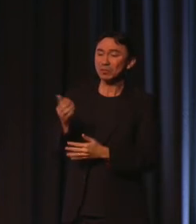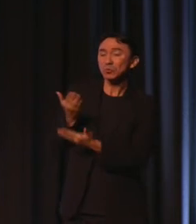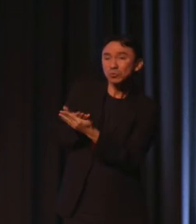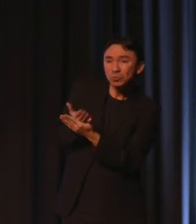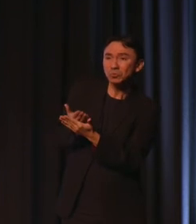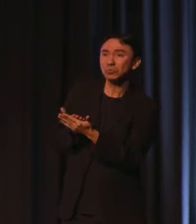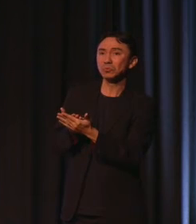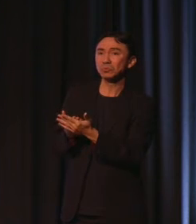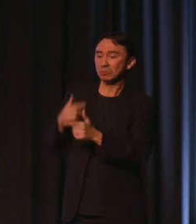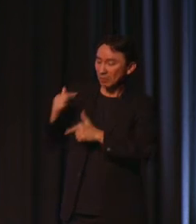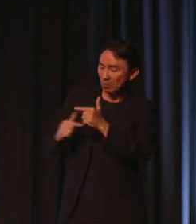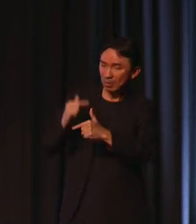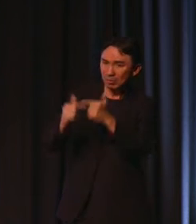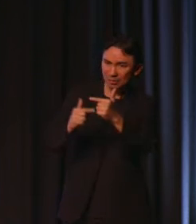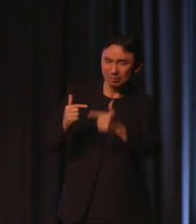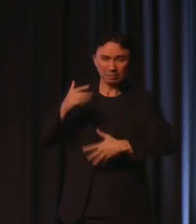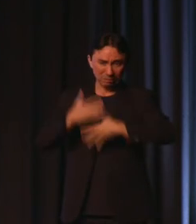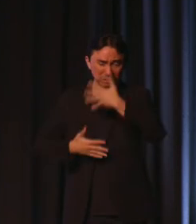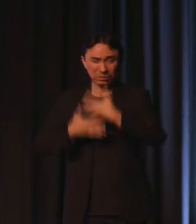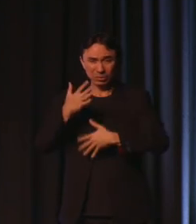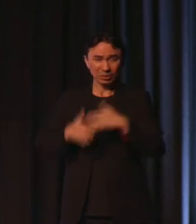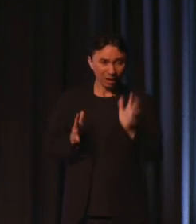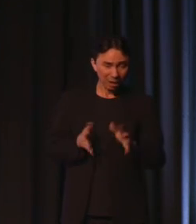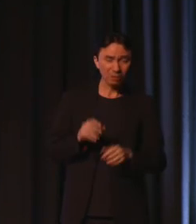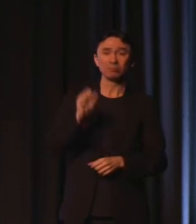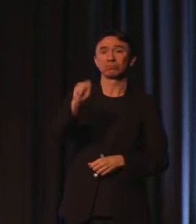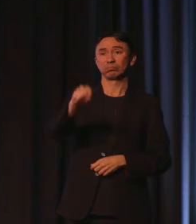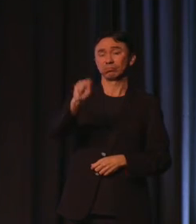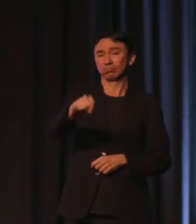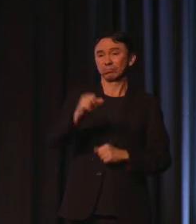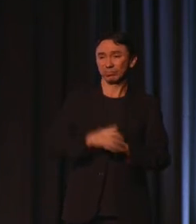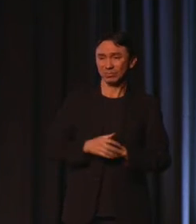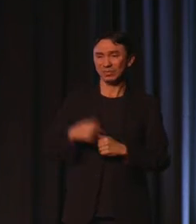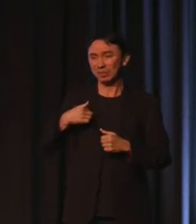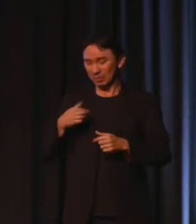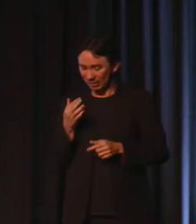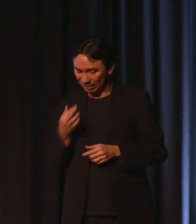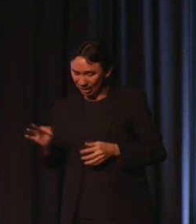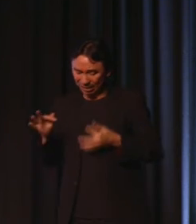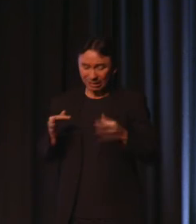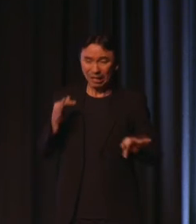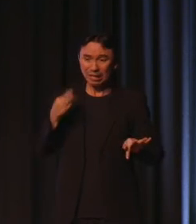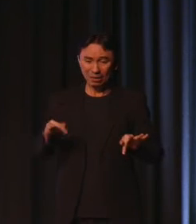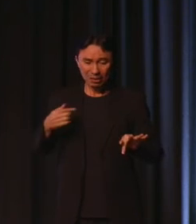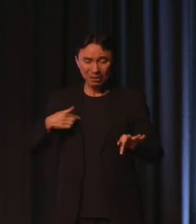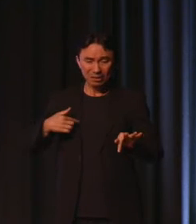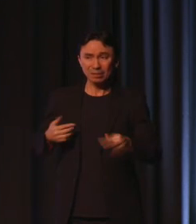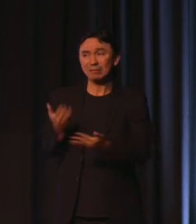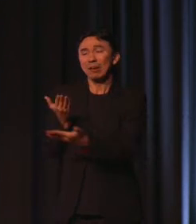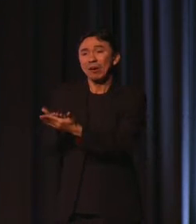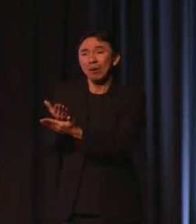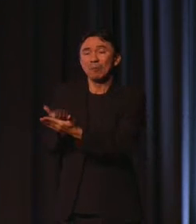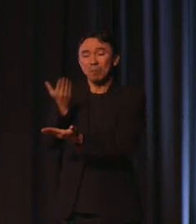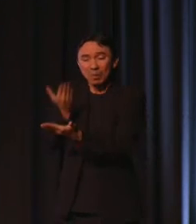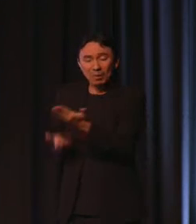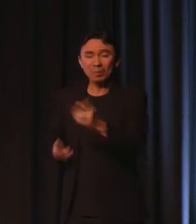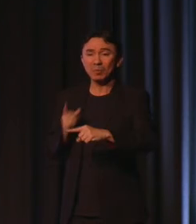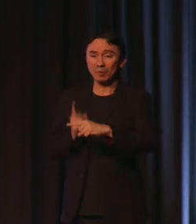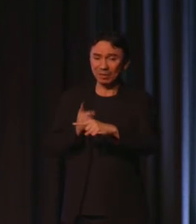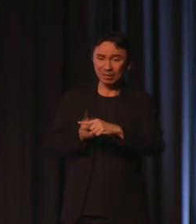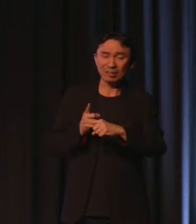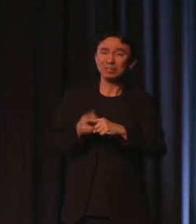e basicamente a atividade do dia a dia, né? Então, assim, por que eu perdi? Eu perdi aulas em decorrência de hemorragias, afastamento